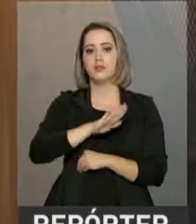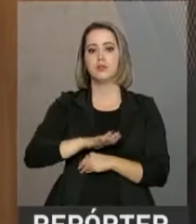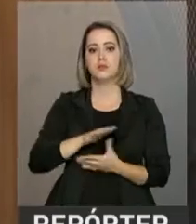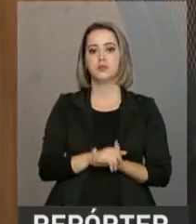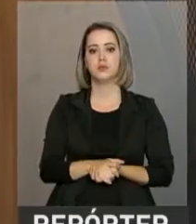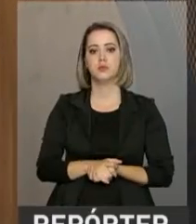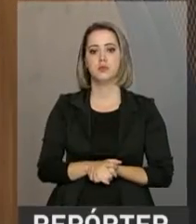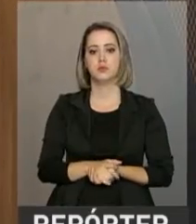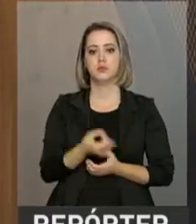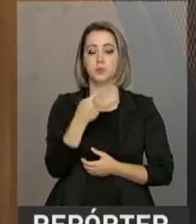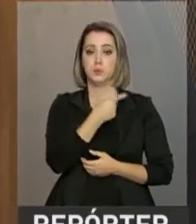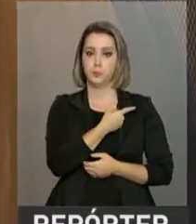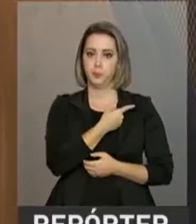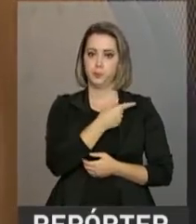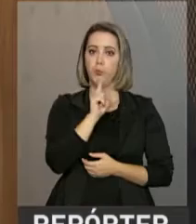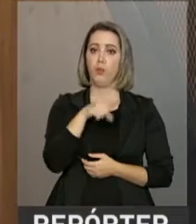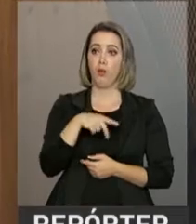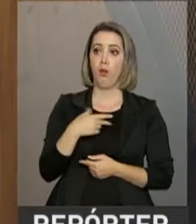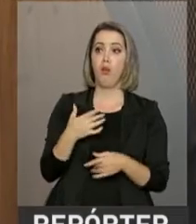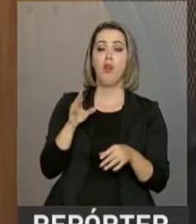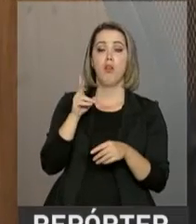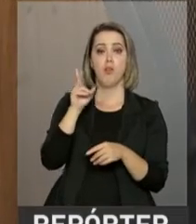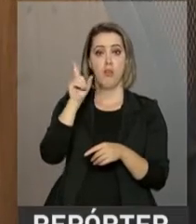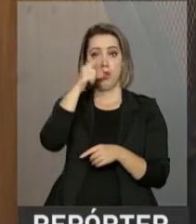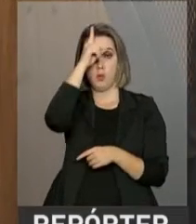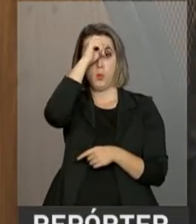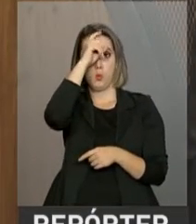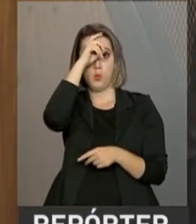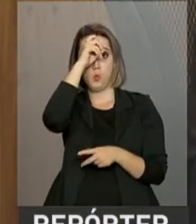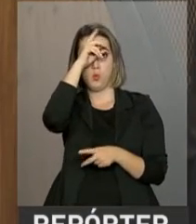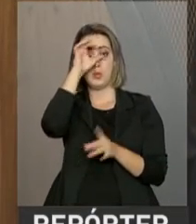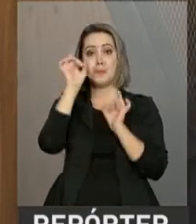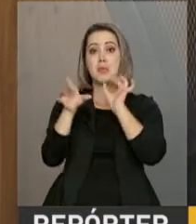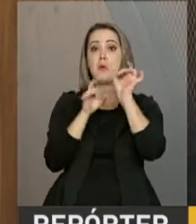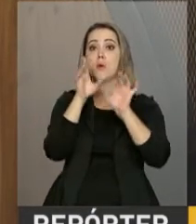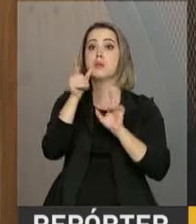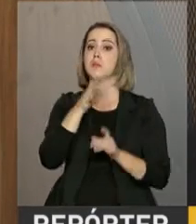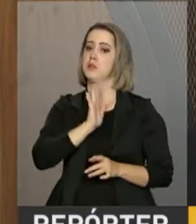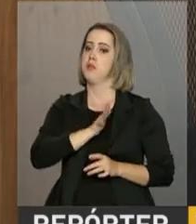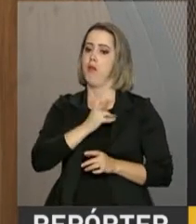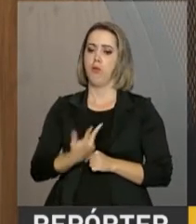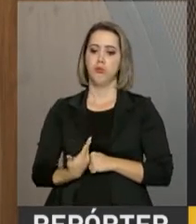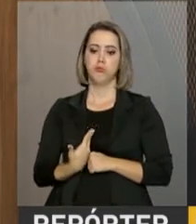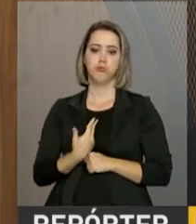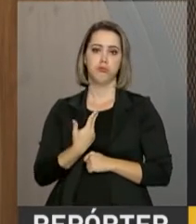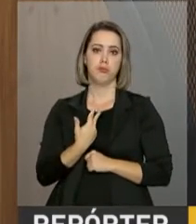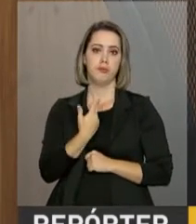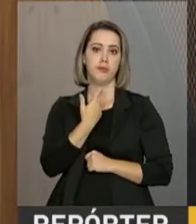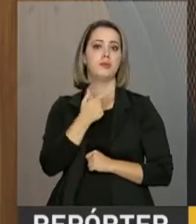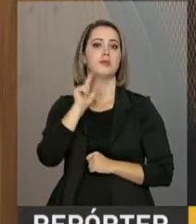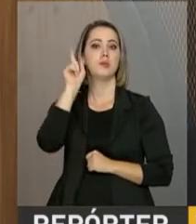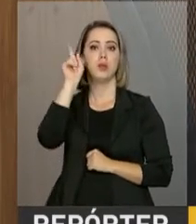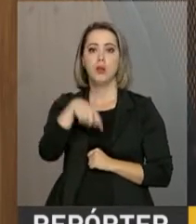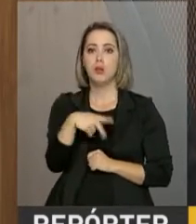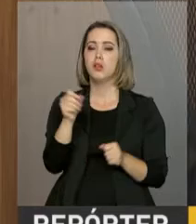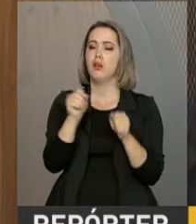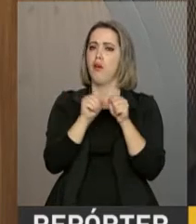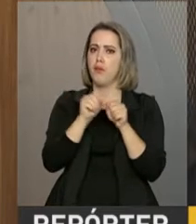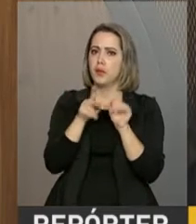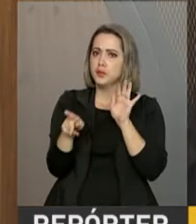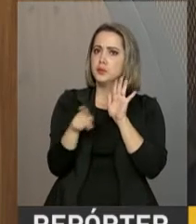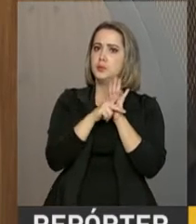O INCOR é uma instituição de referência para esse tipo de cirurgia, né? Então, é uma instituição que faz o seu